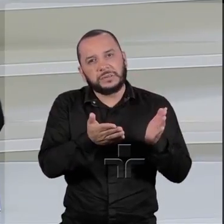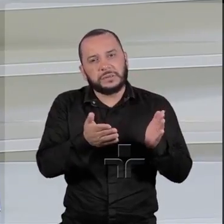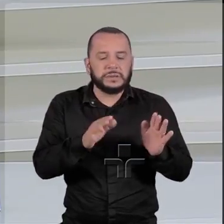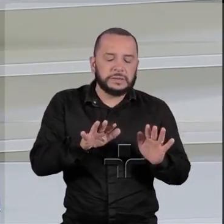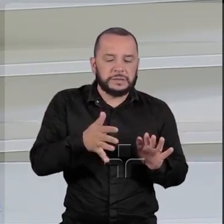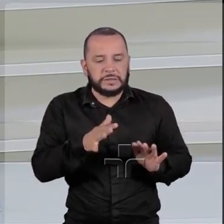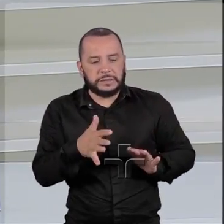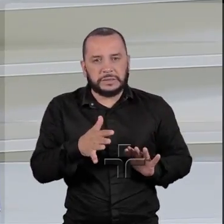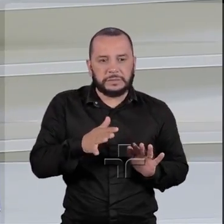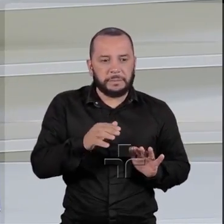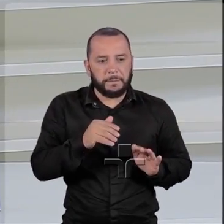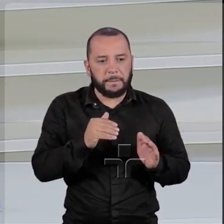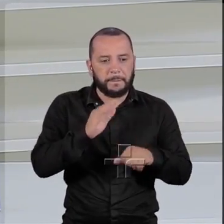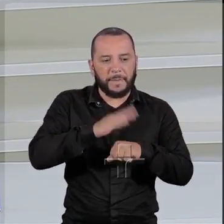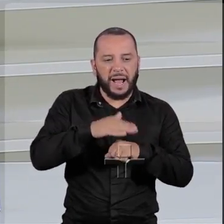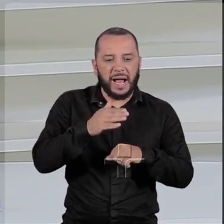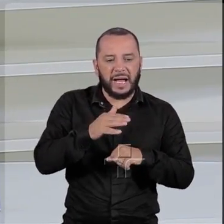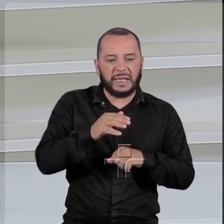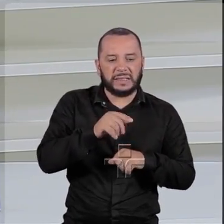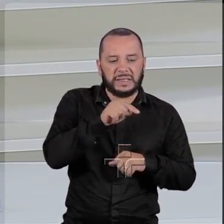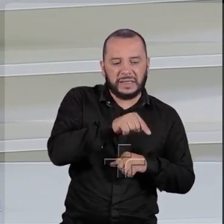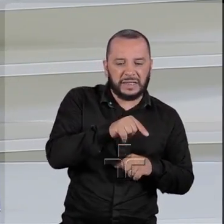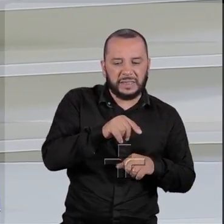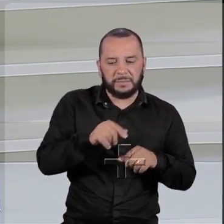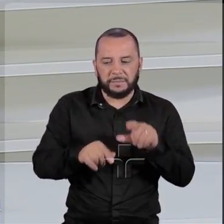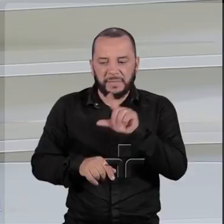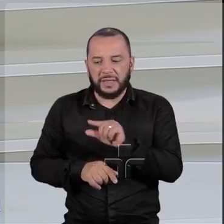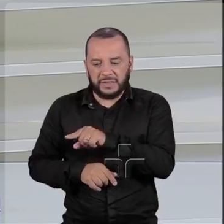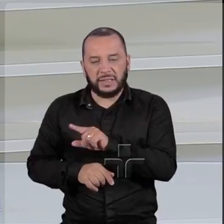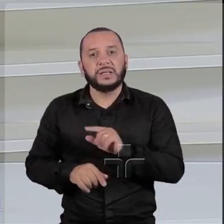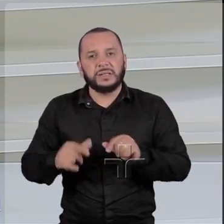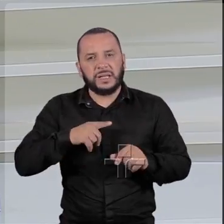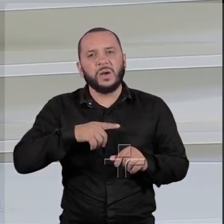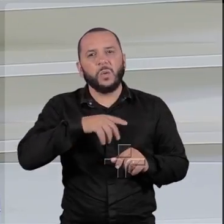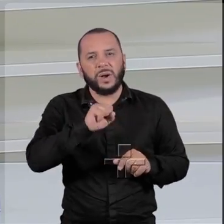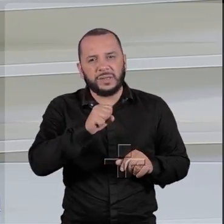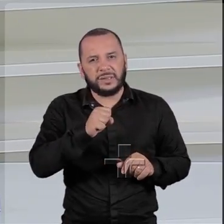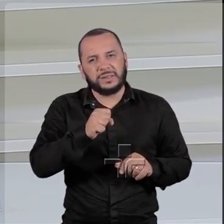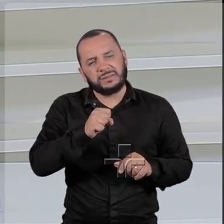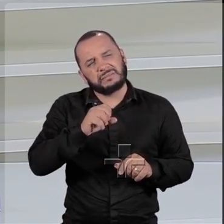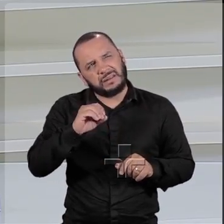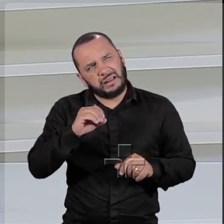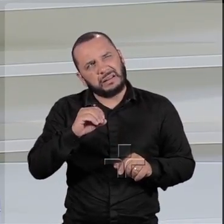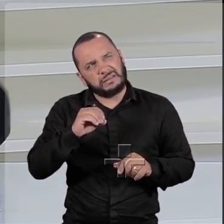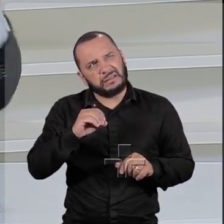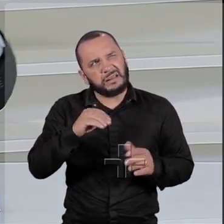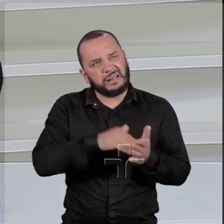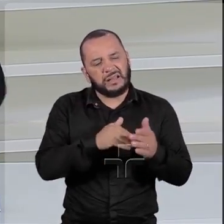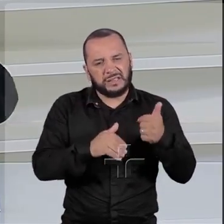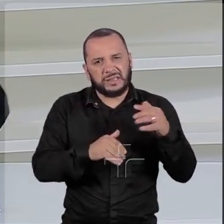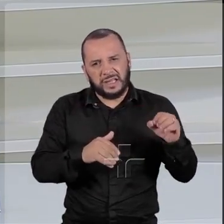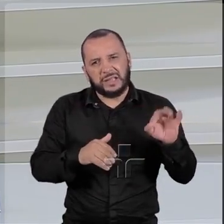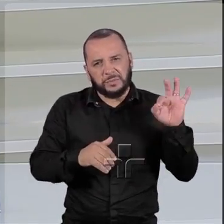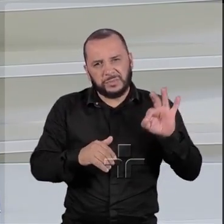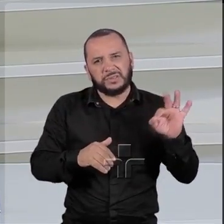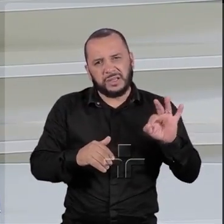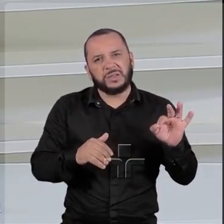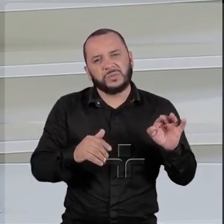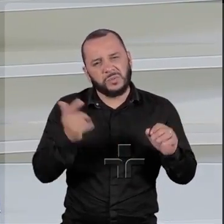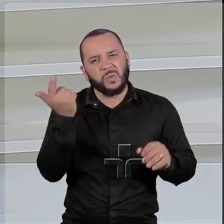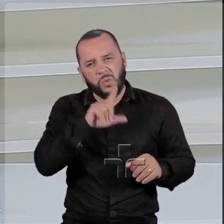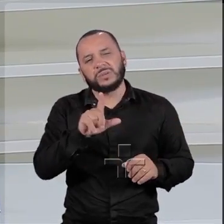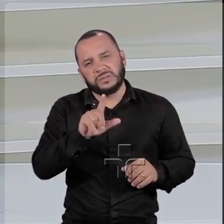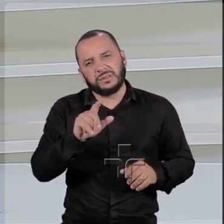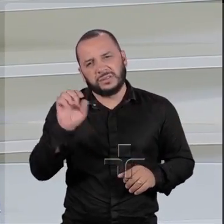cá, enfim... Eu diria que com 70%, 80% de chance. Por quê? E aí, então, aí envolve...